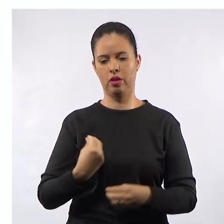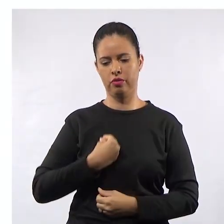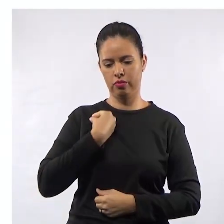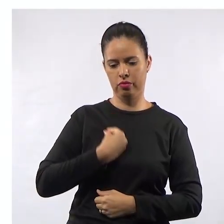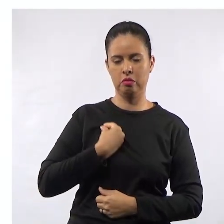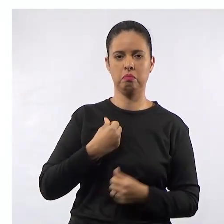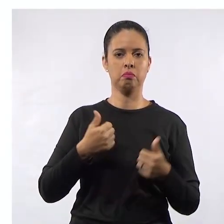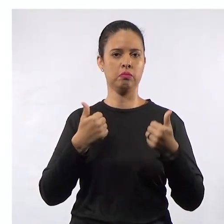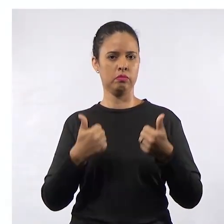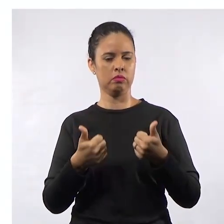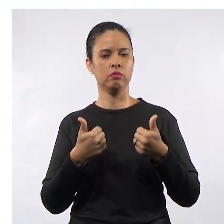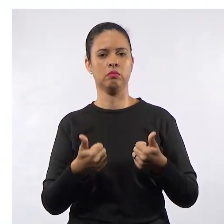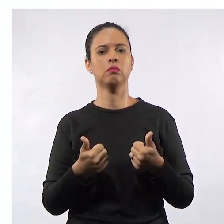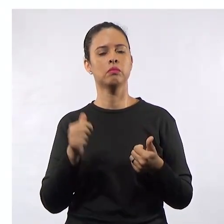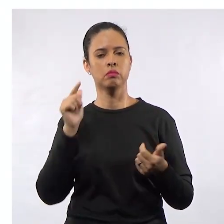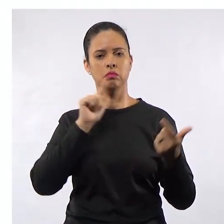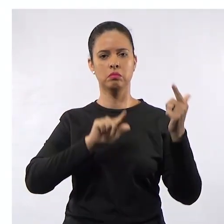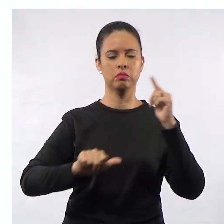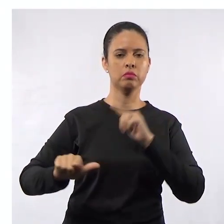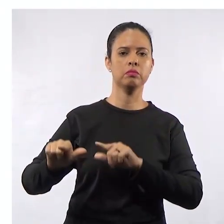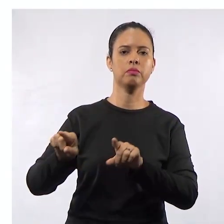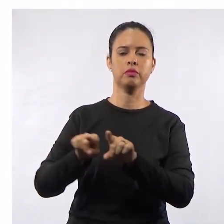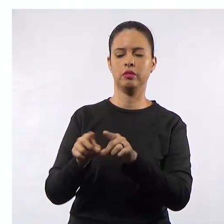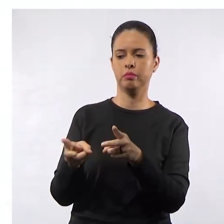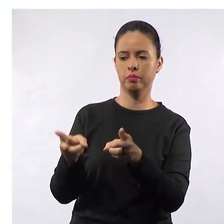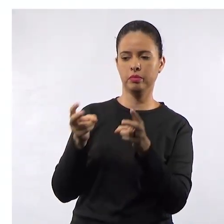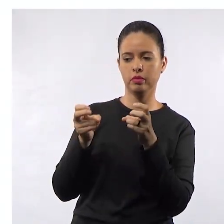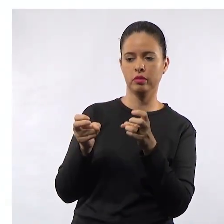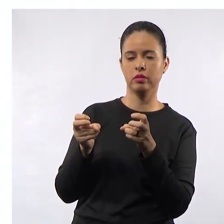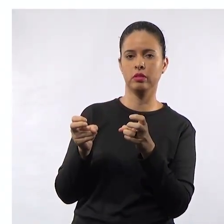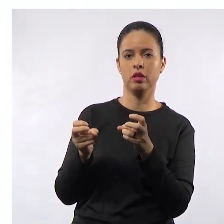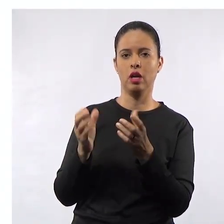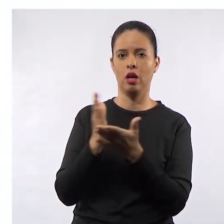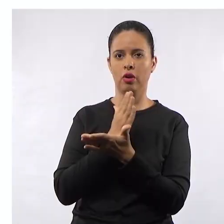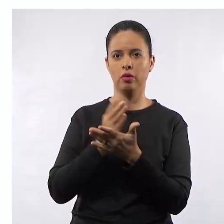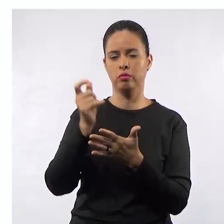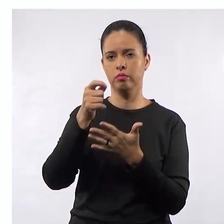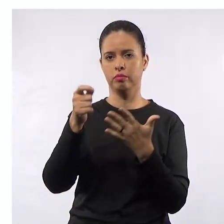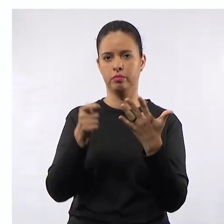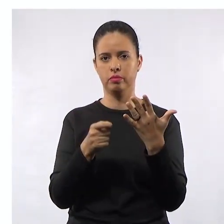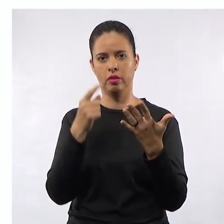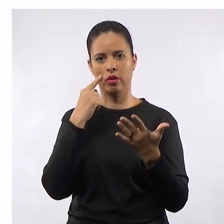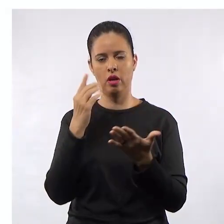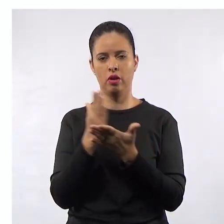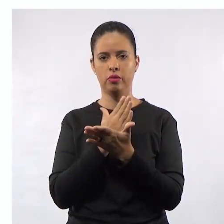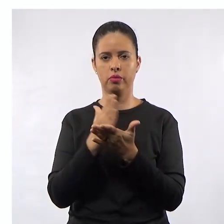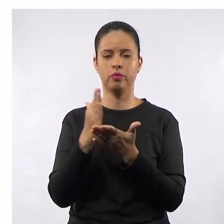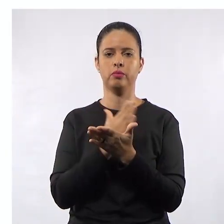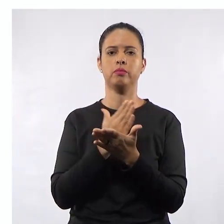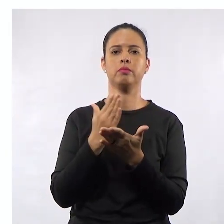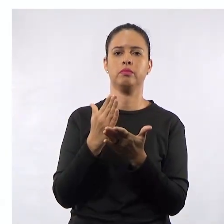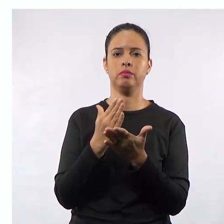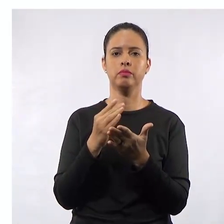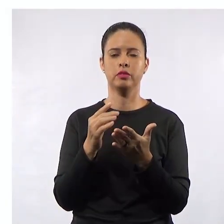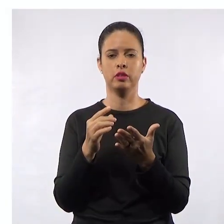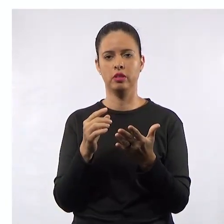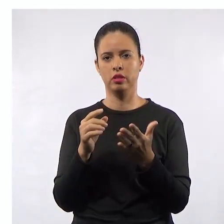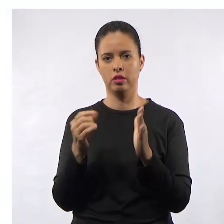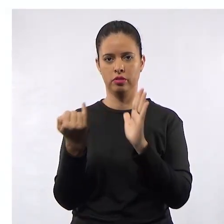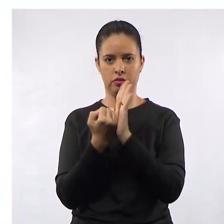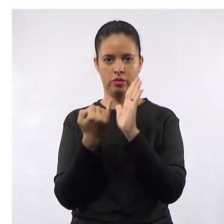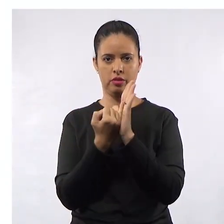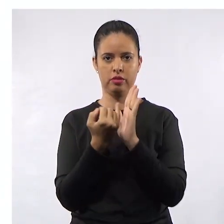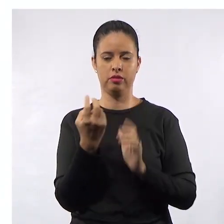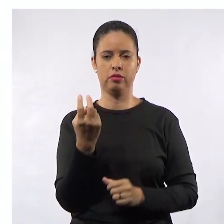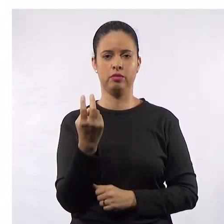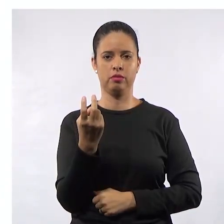existência digna conforme os ditames da justiça social, observados os seguintes princípios. Aí ele traz alguns princípios e no inciso